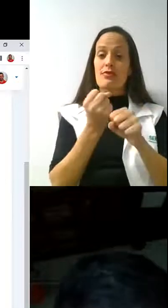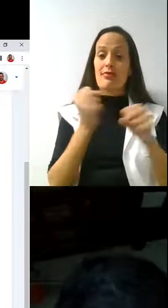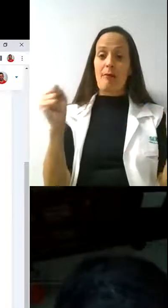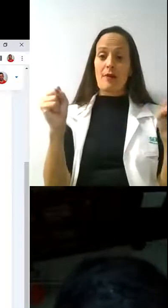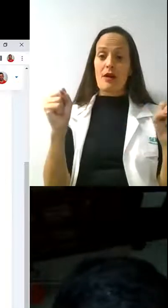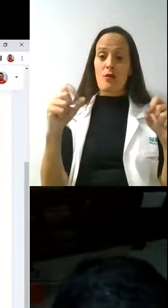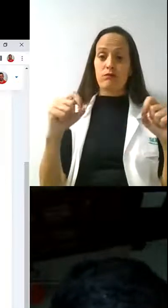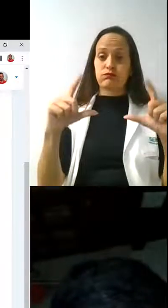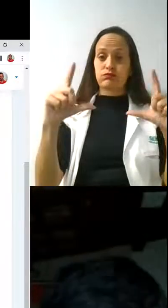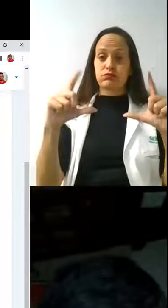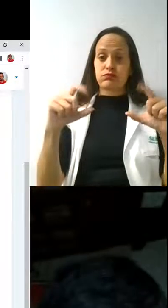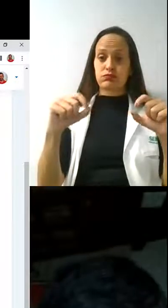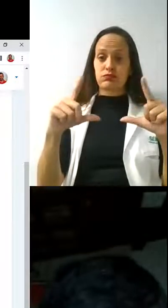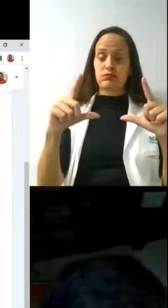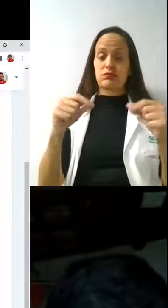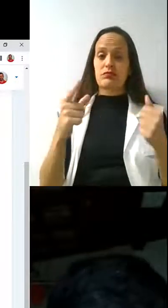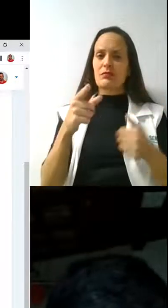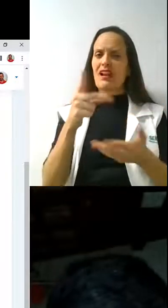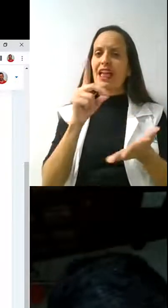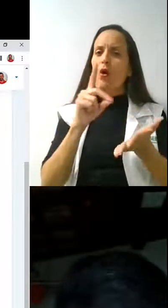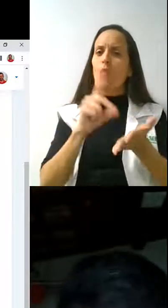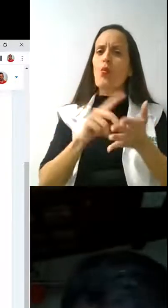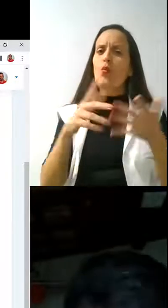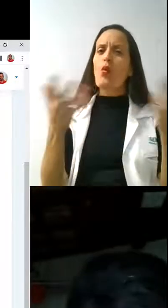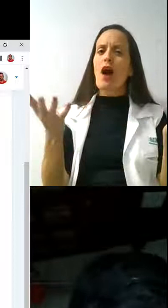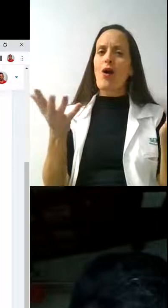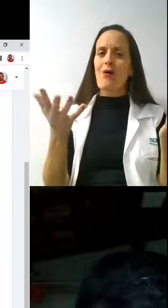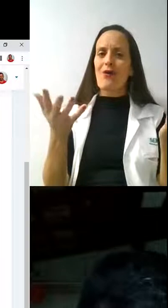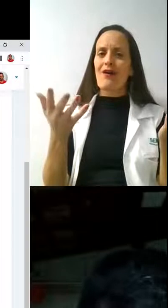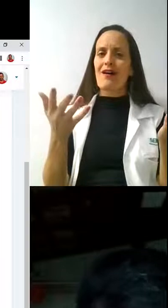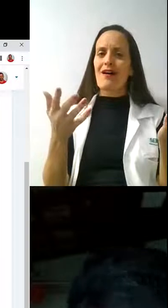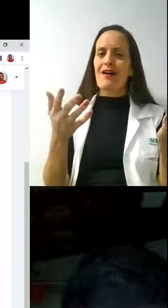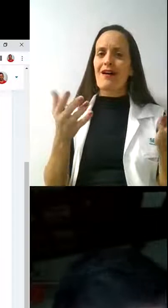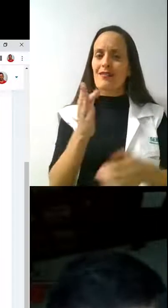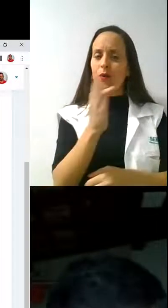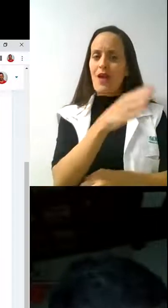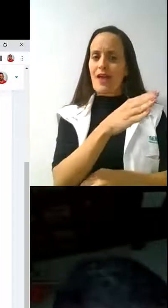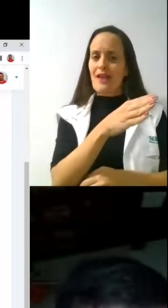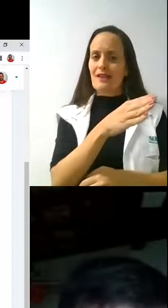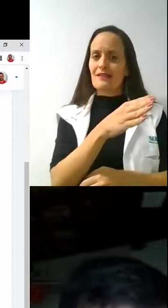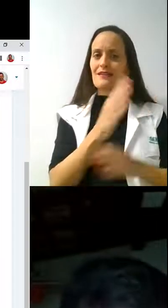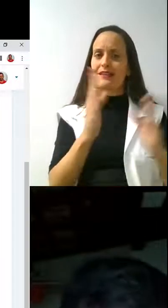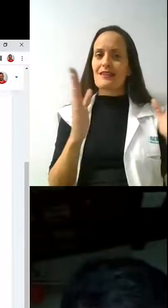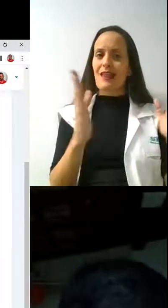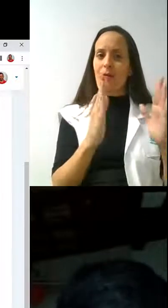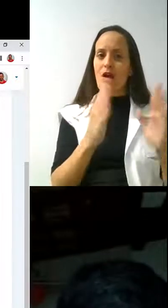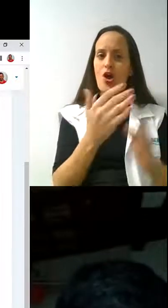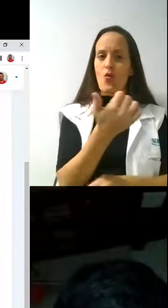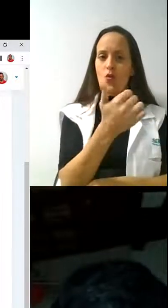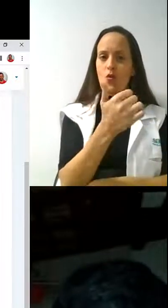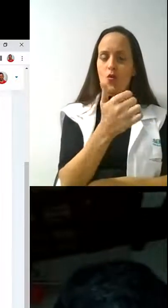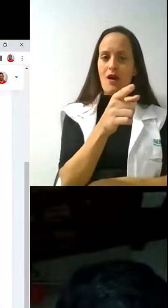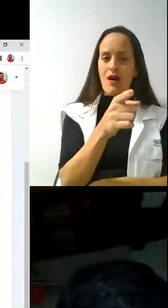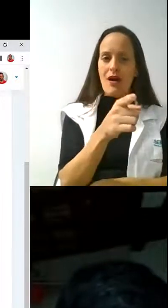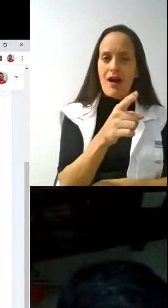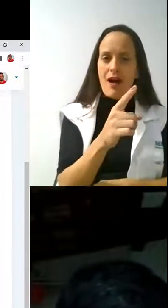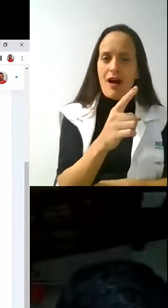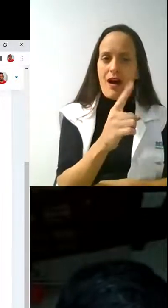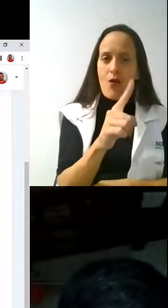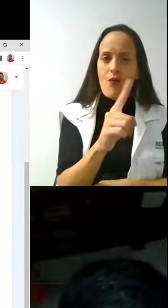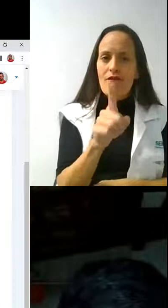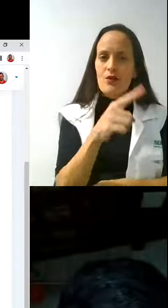para 1, né? O que que significa, né? Então, quer dizer que esse é o tamanho real dele, tá? Em 1 para 1. Se eu quero pegar essa imagem